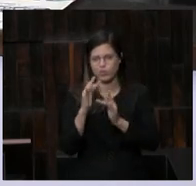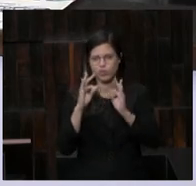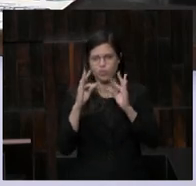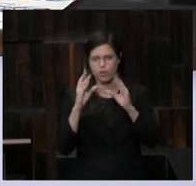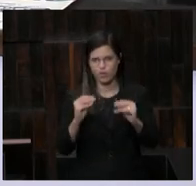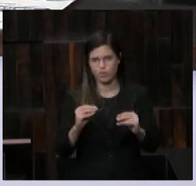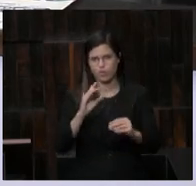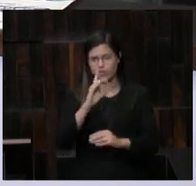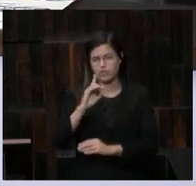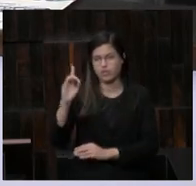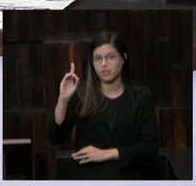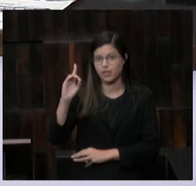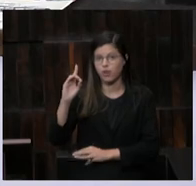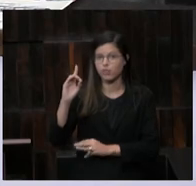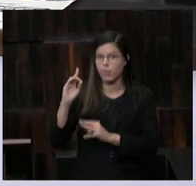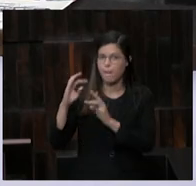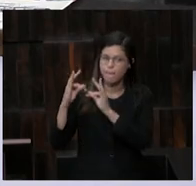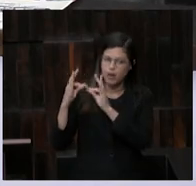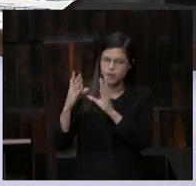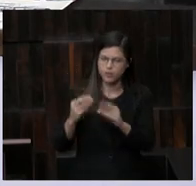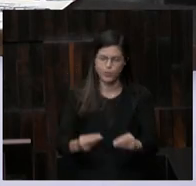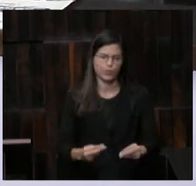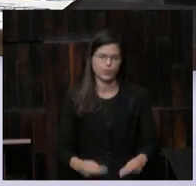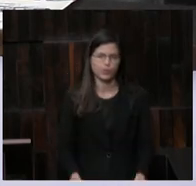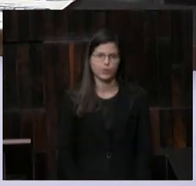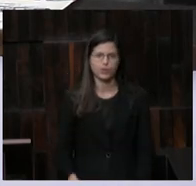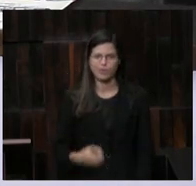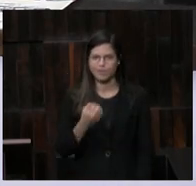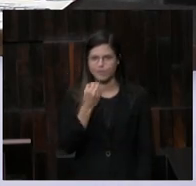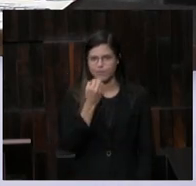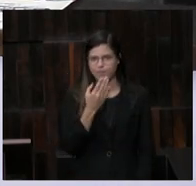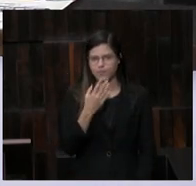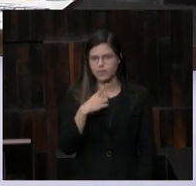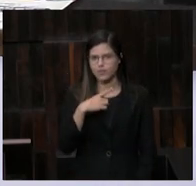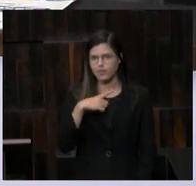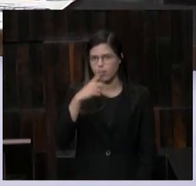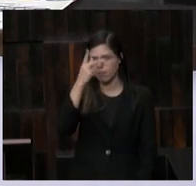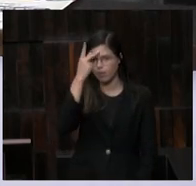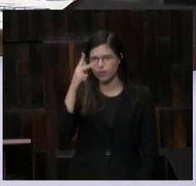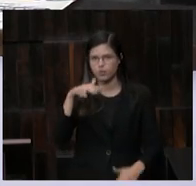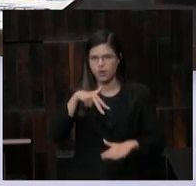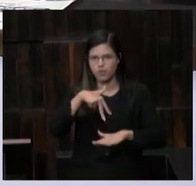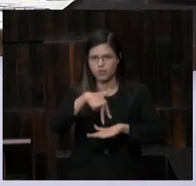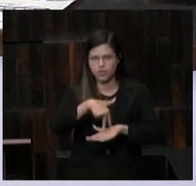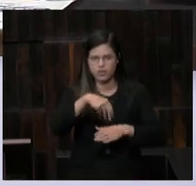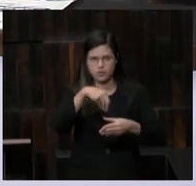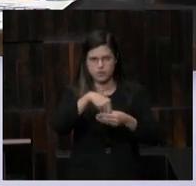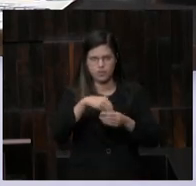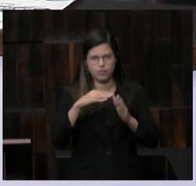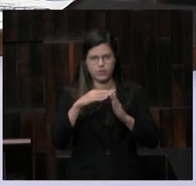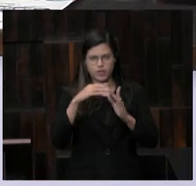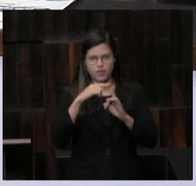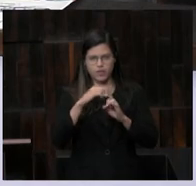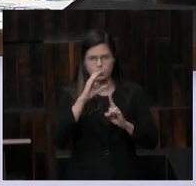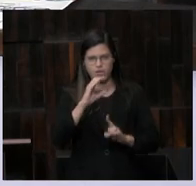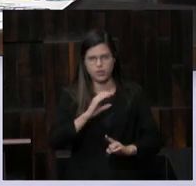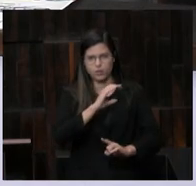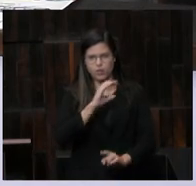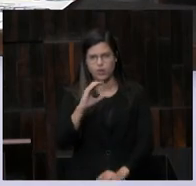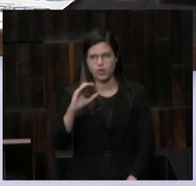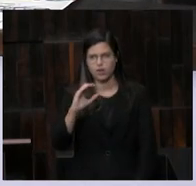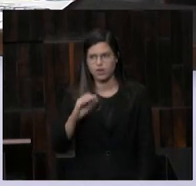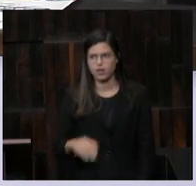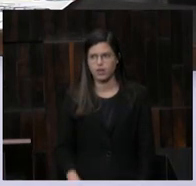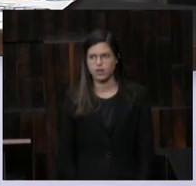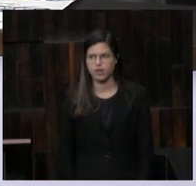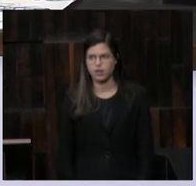para todos. Então, que bom ter uma pessoa à frente dentro da Igreja Católica.